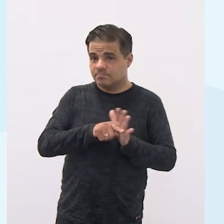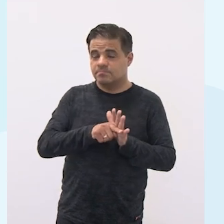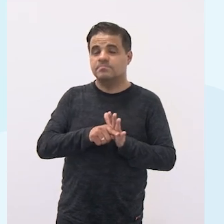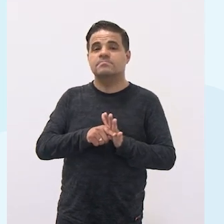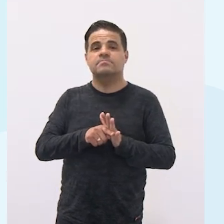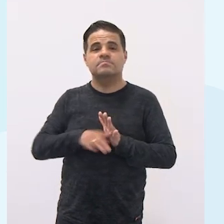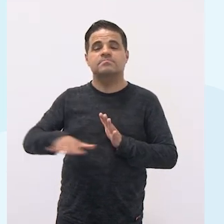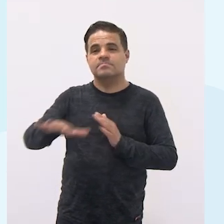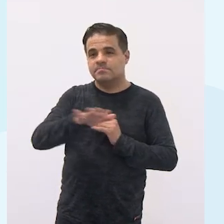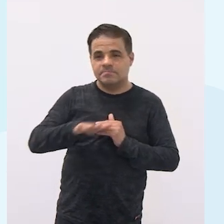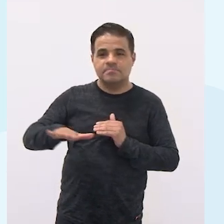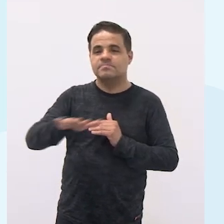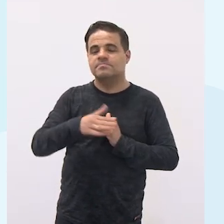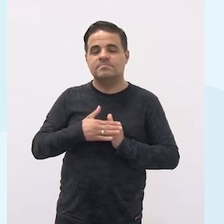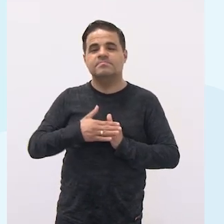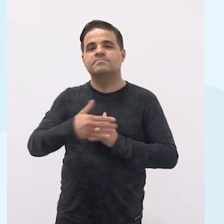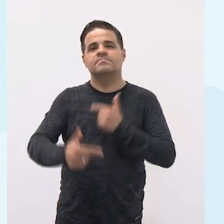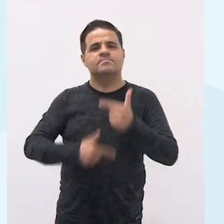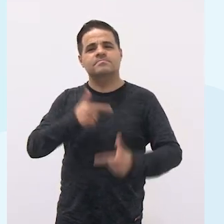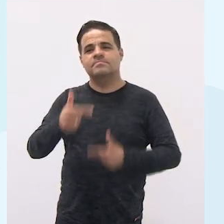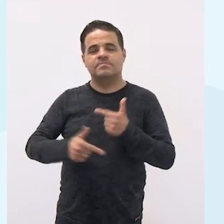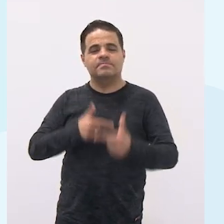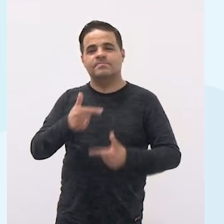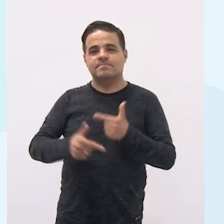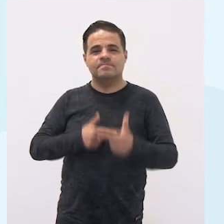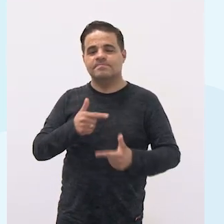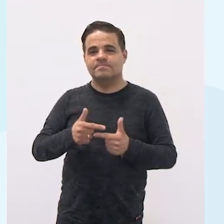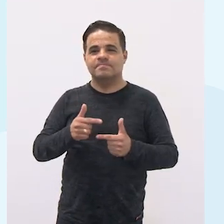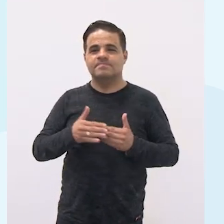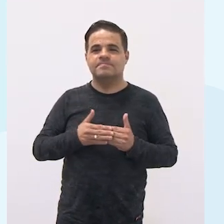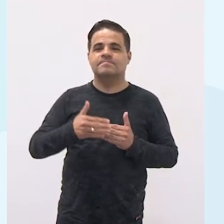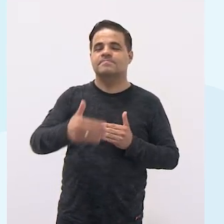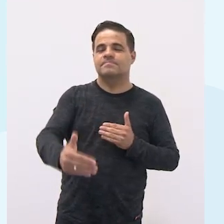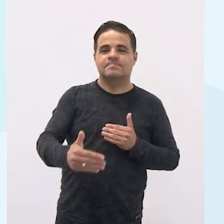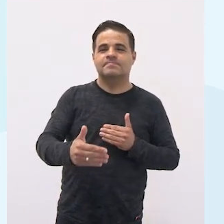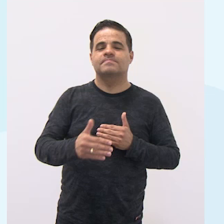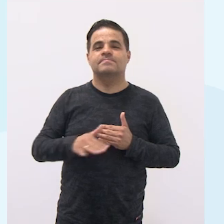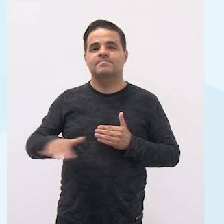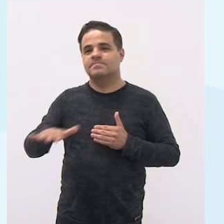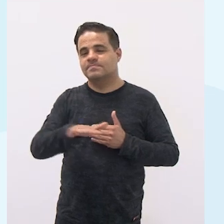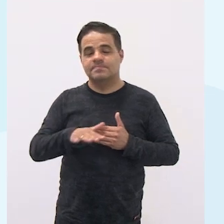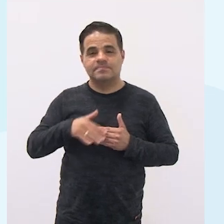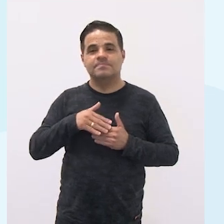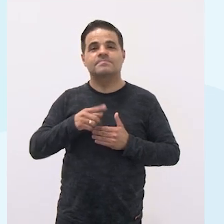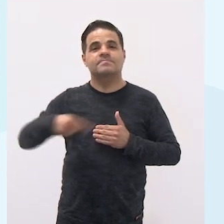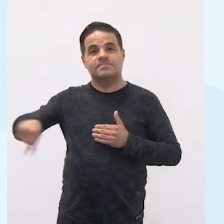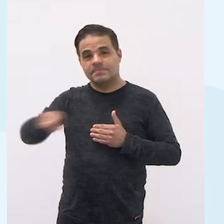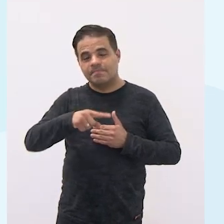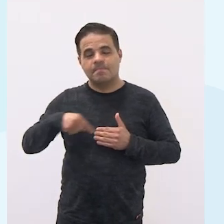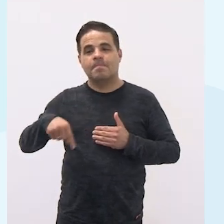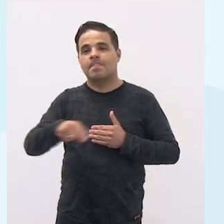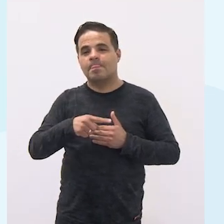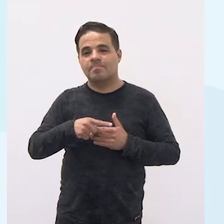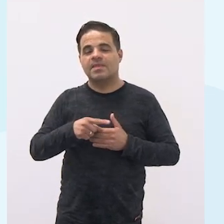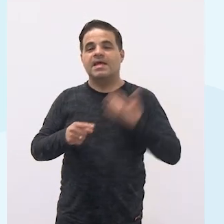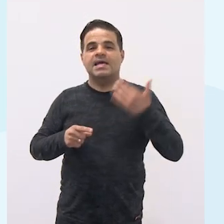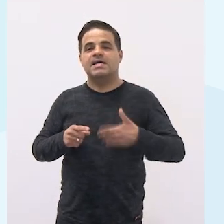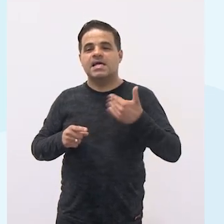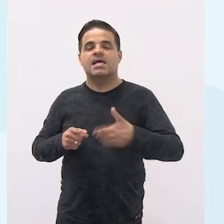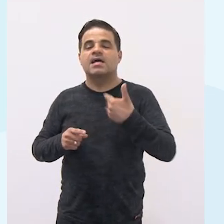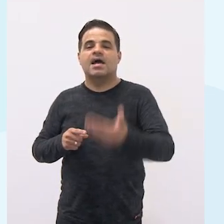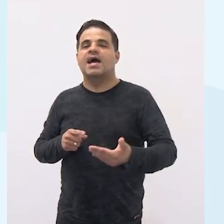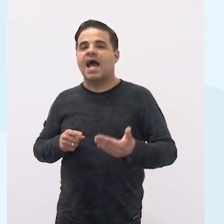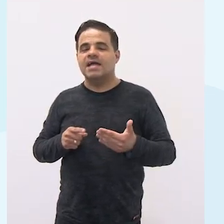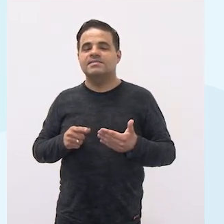fizemos um trabalho sobre as mulheres que nós estávamos atendendo, e que nós vimos que mais